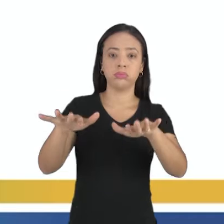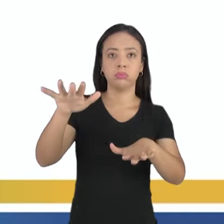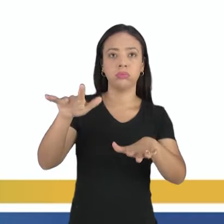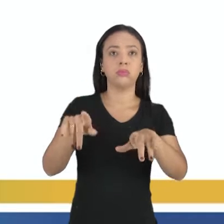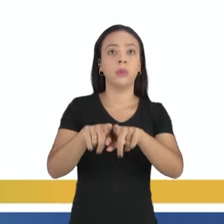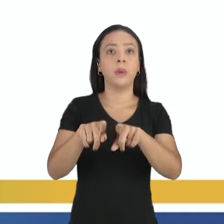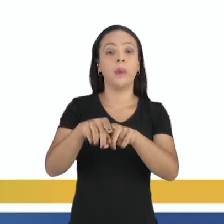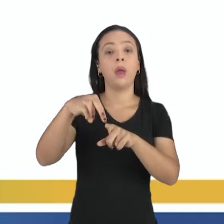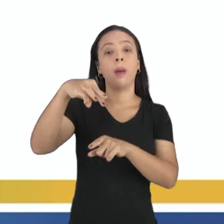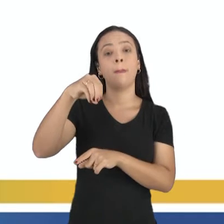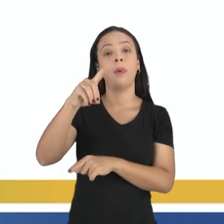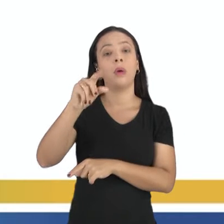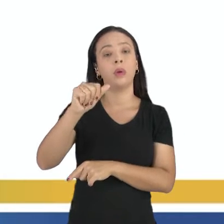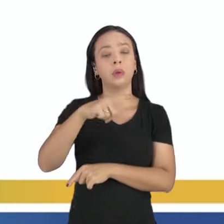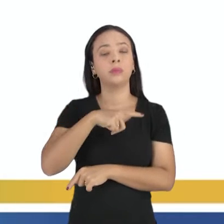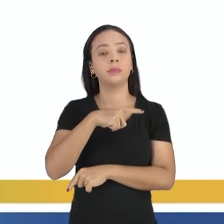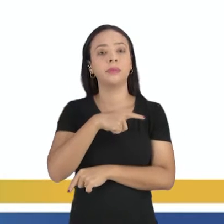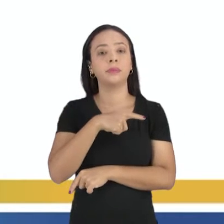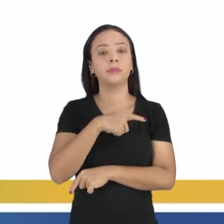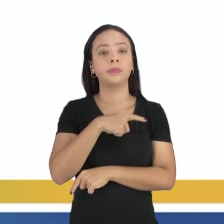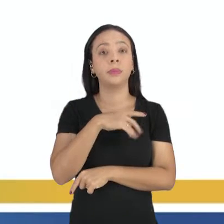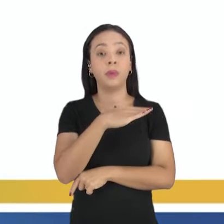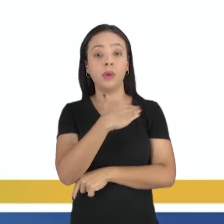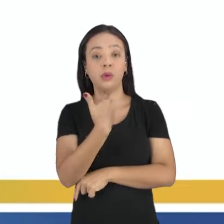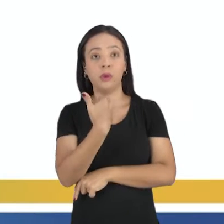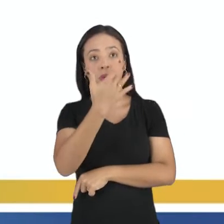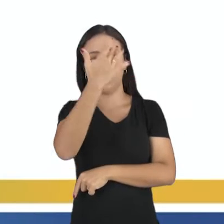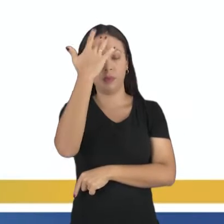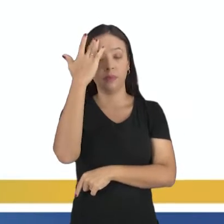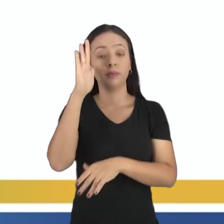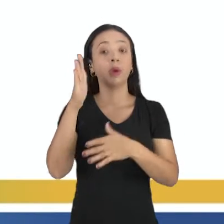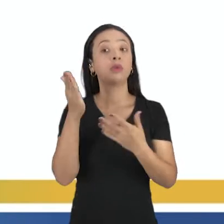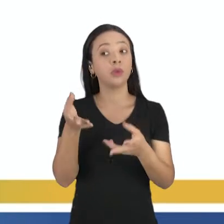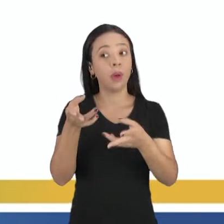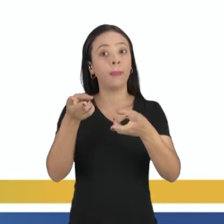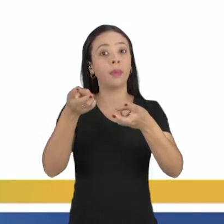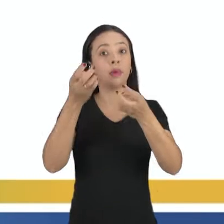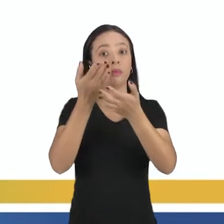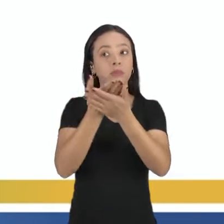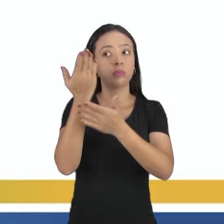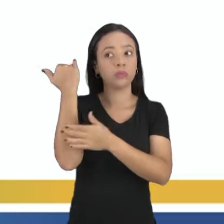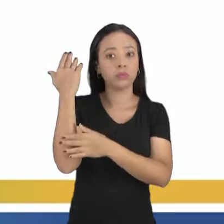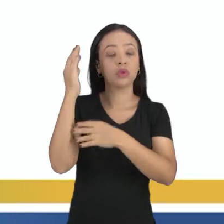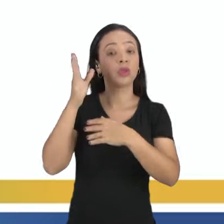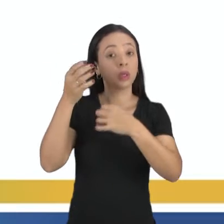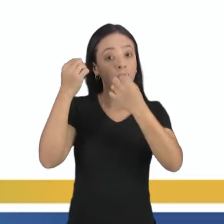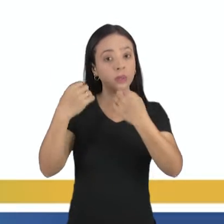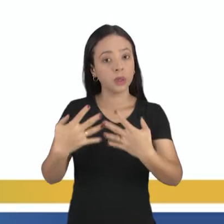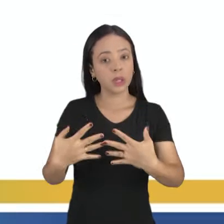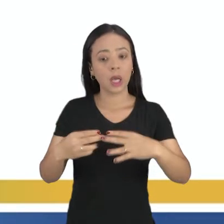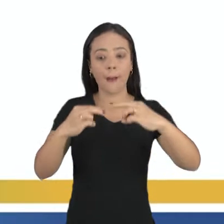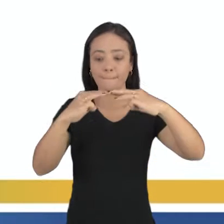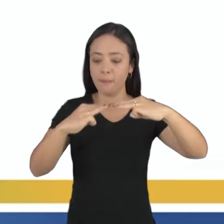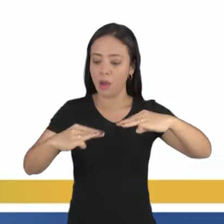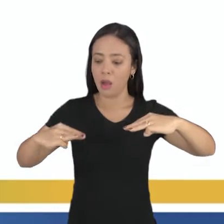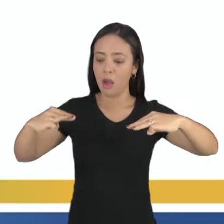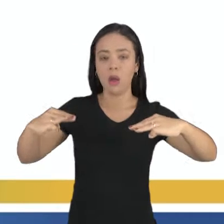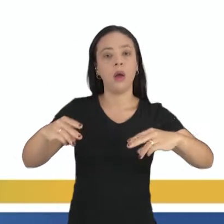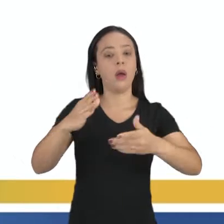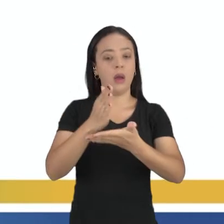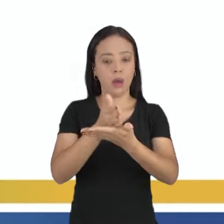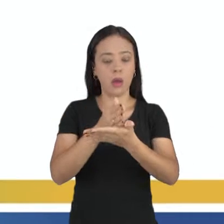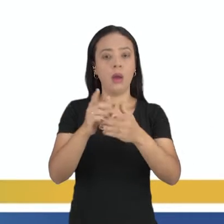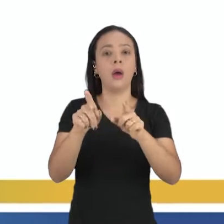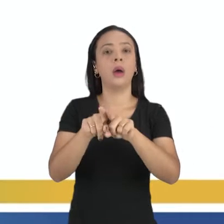no continente, Então, perceba que nas aulas anteriores já falamos sobre média e moda, E hoje estamos